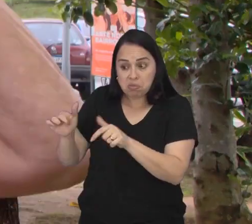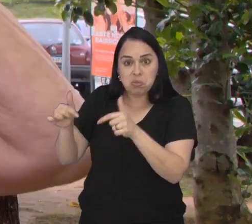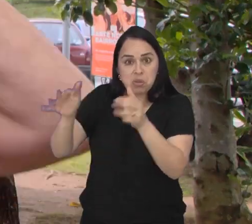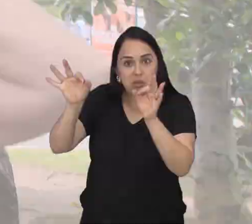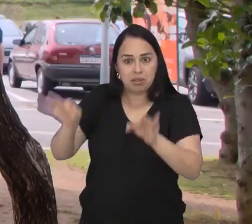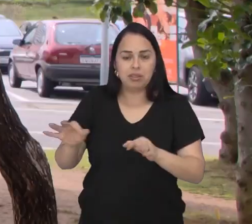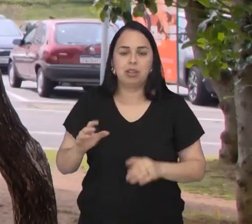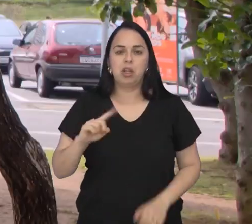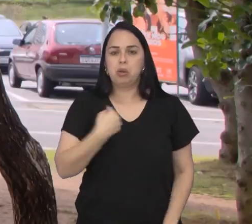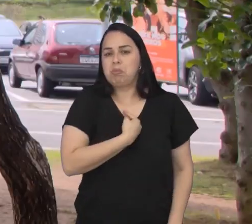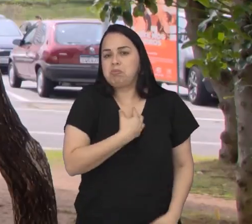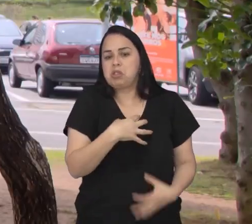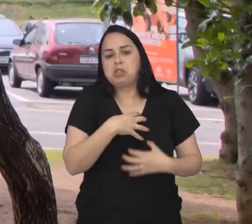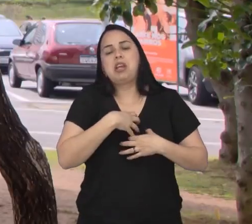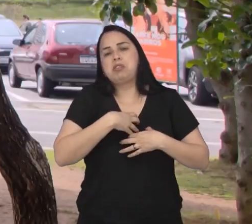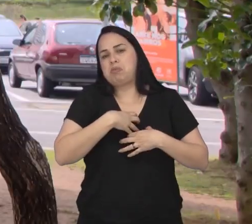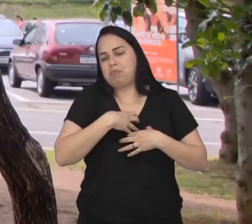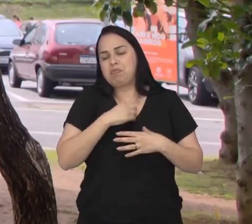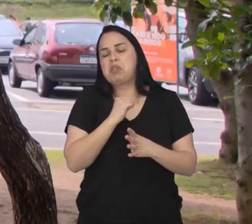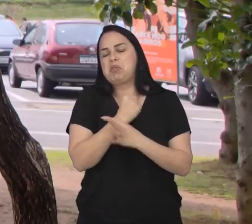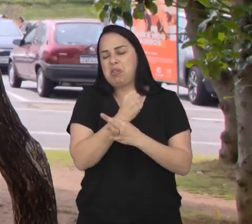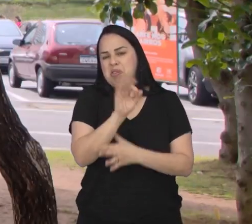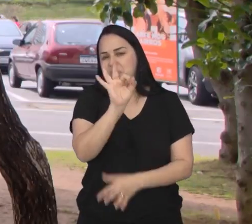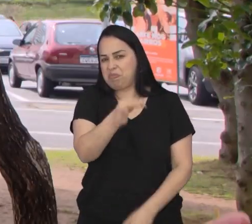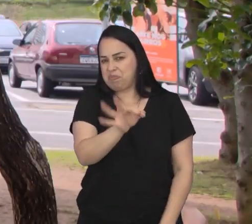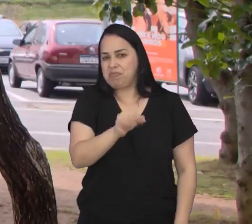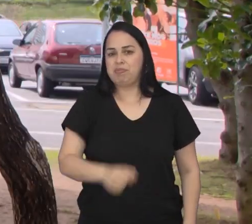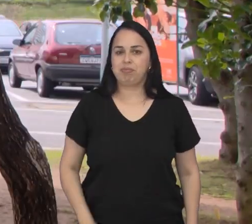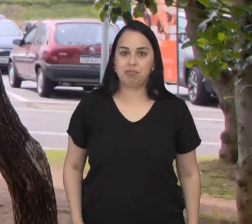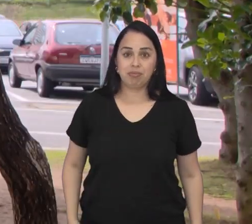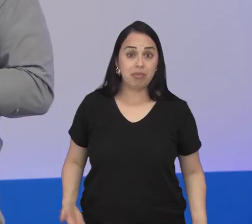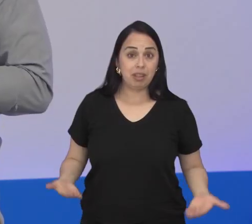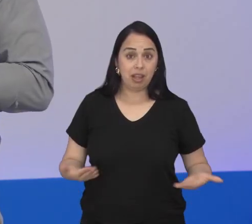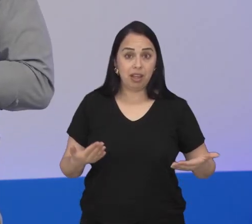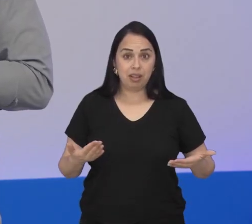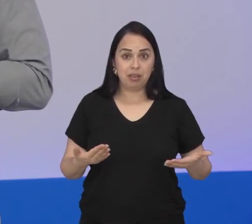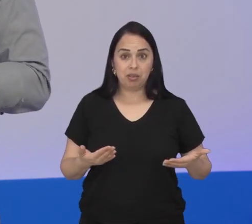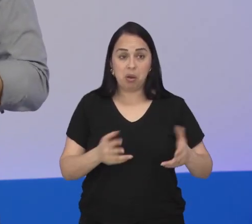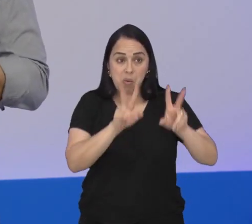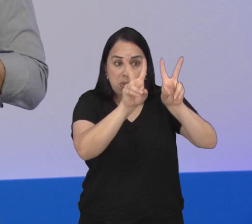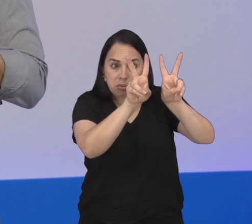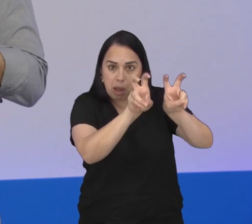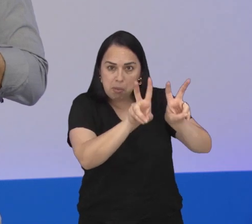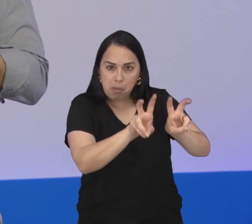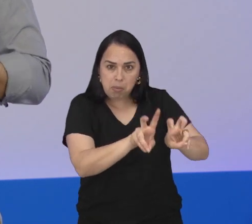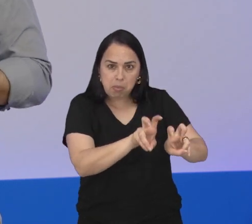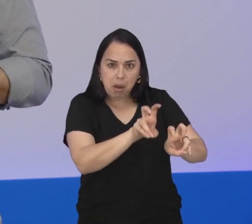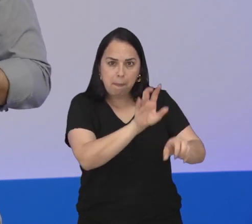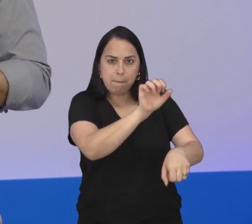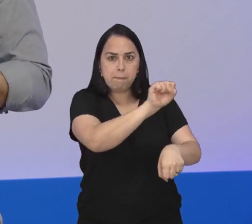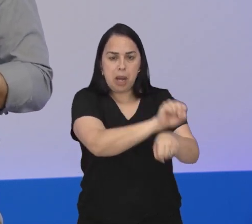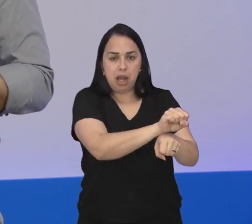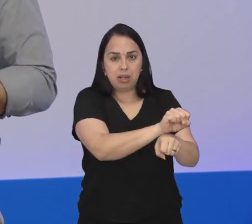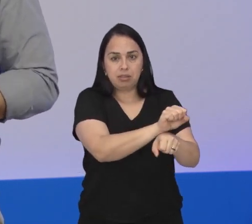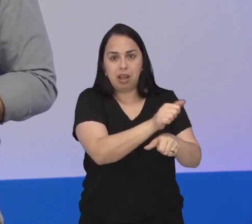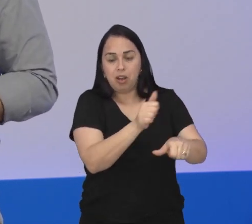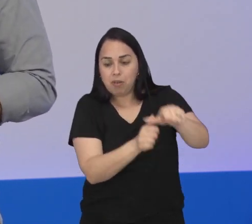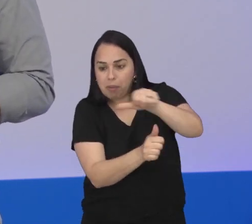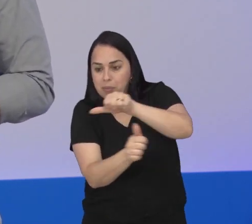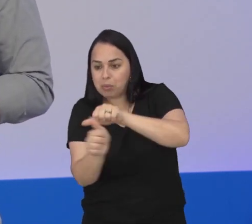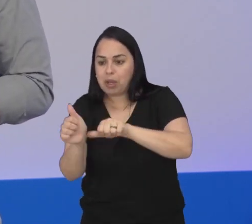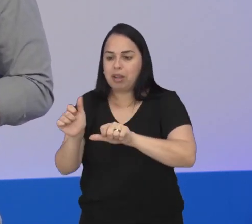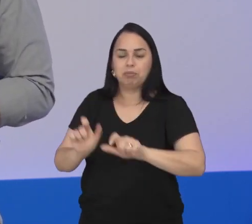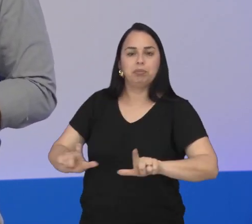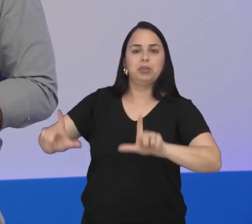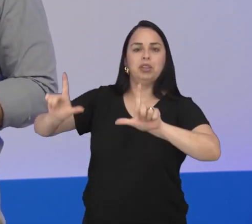reação rápida. A gente se sente mais segura, sem dúvida, né? Sem dúvida. E agora a gente dá uma pequena pausa para acompanhar o